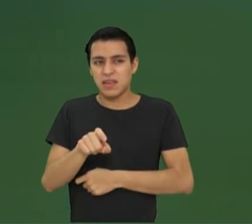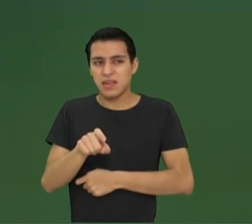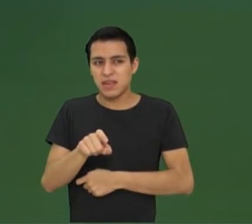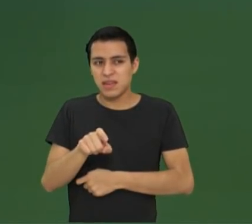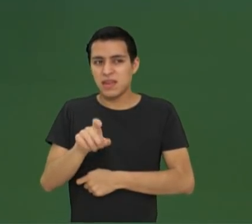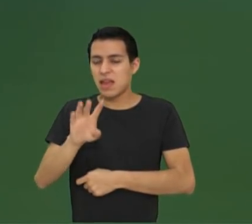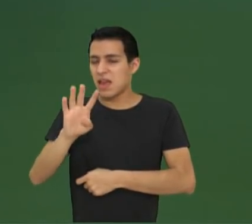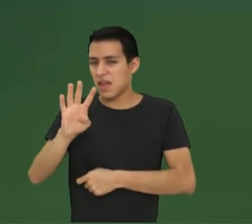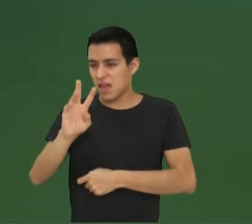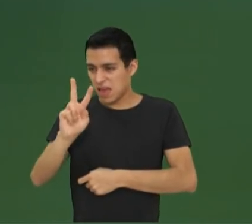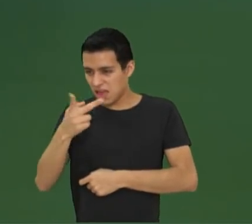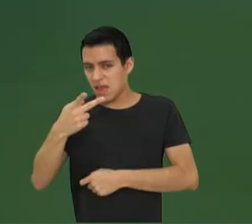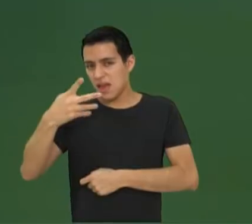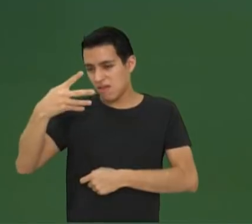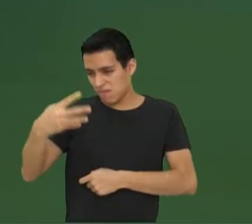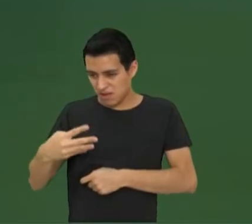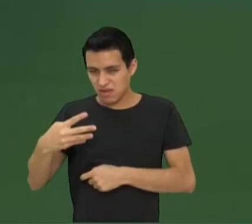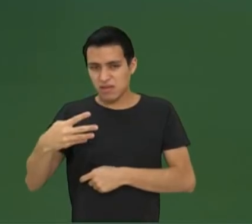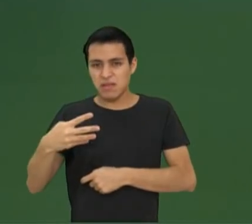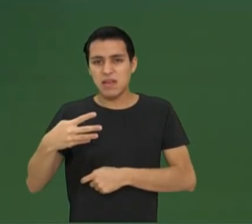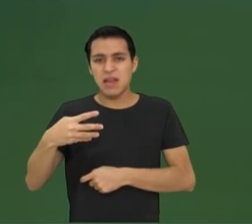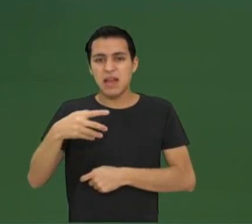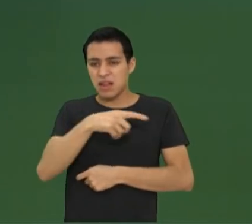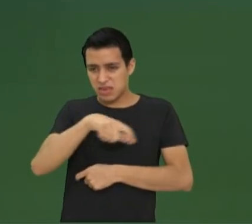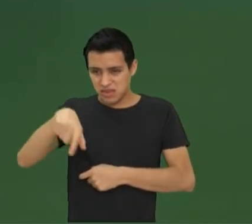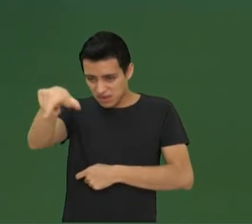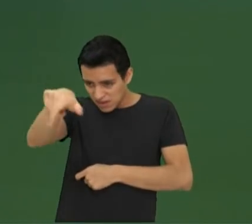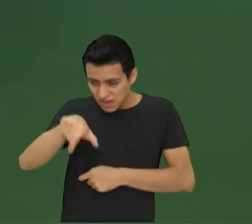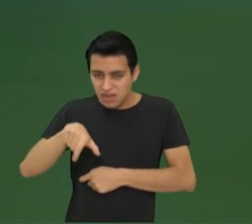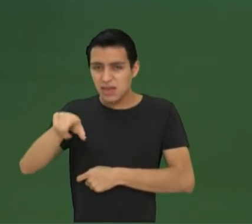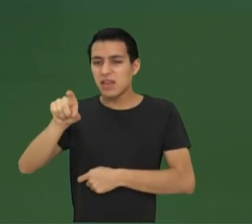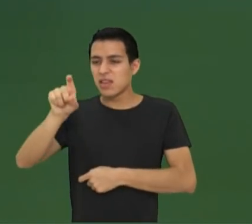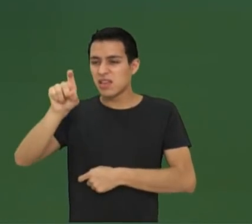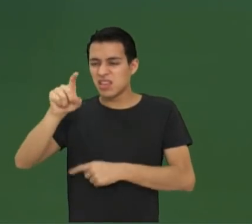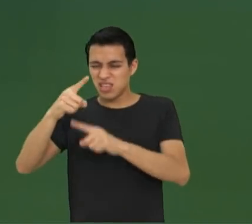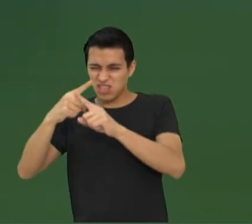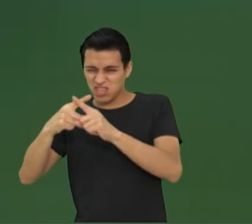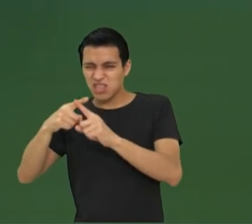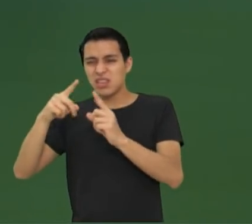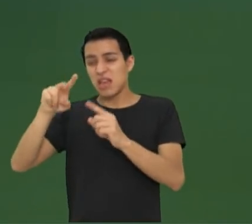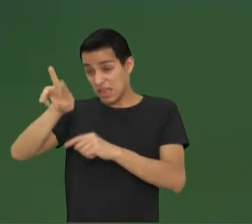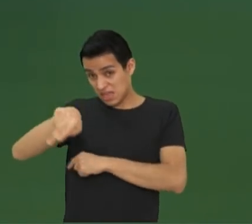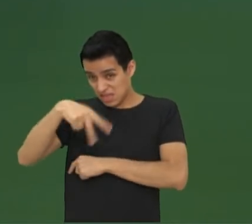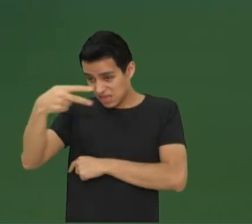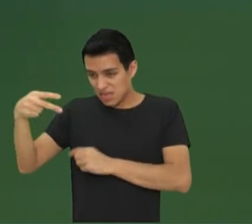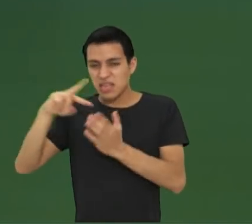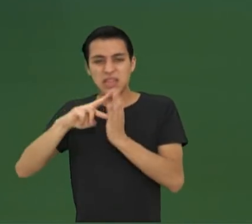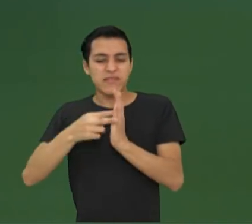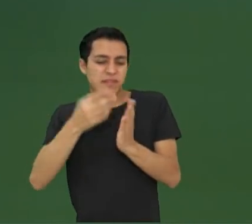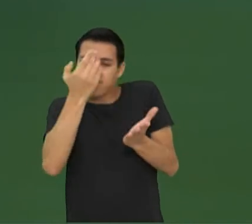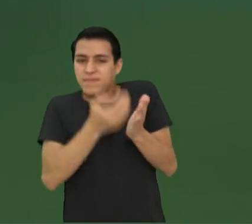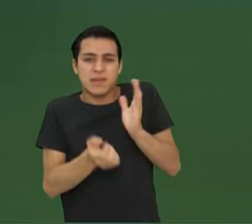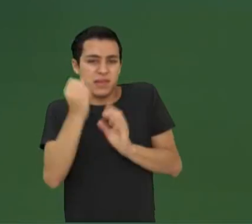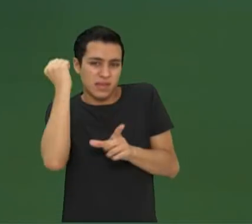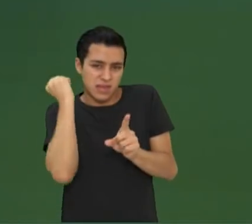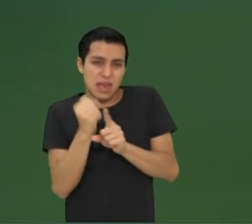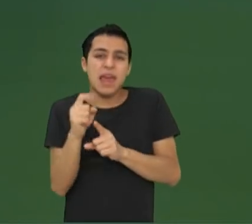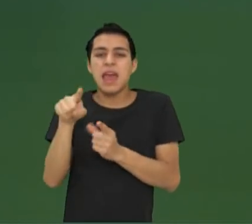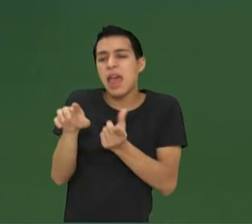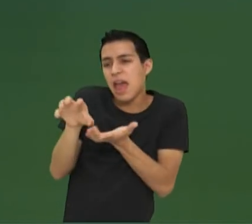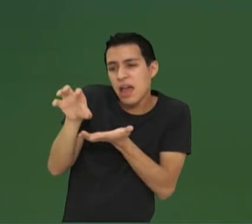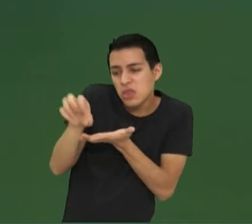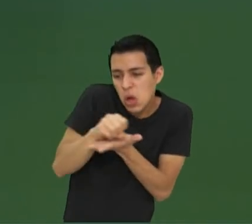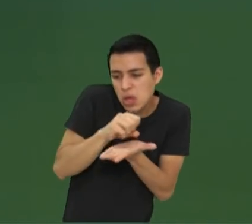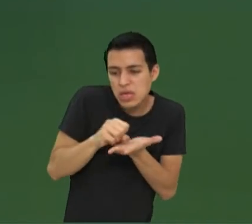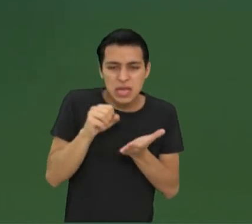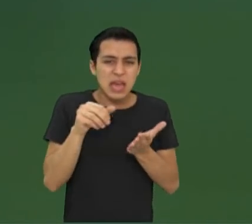na H4, que é a linha e a fileira, checkmate, que é o jogo da velha ali. Então, as anotações, ele